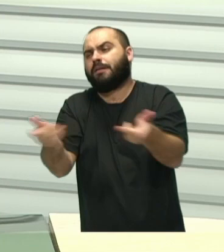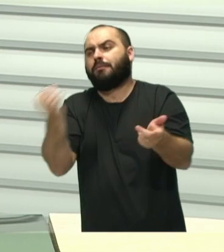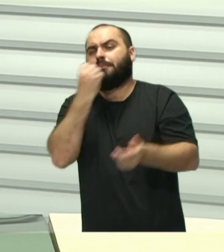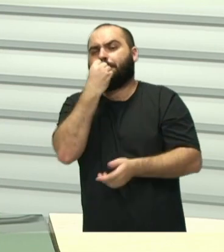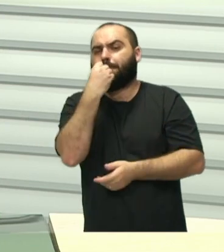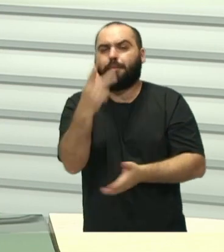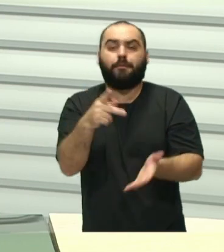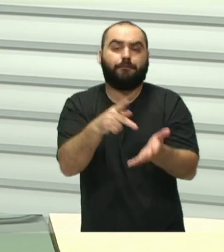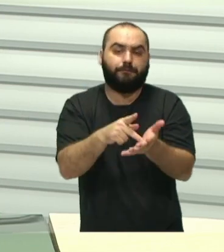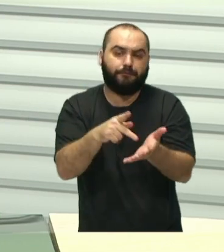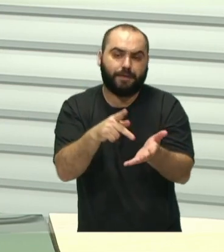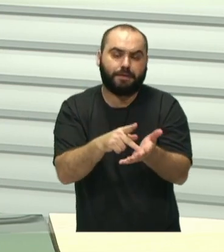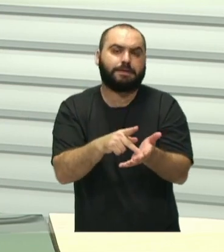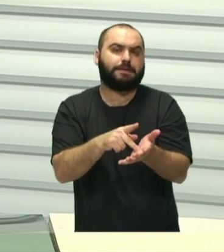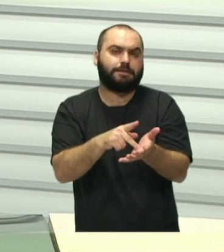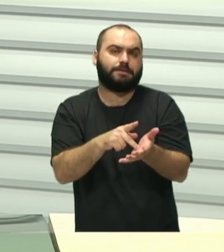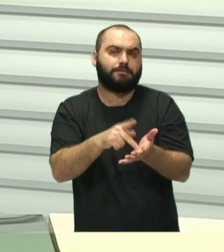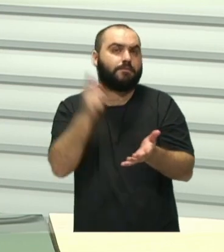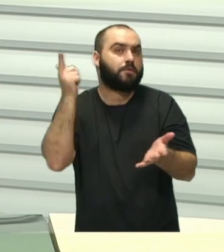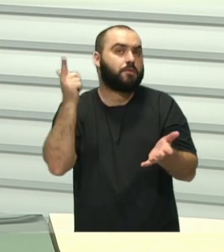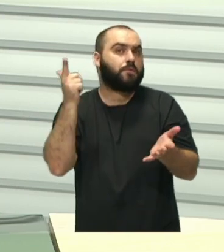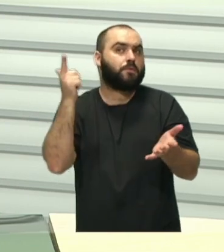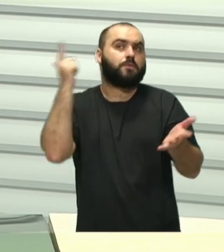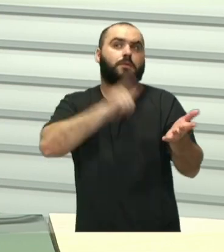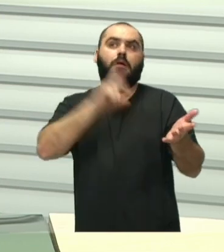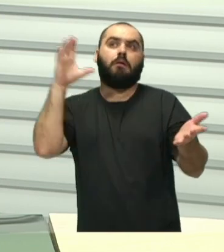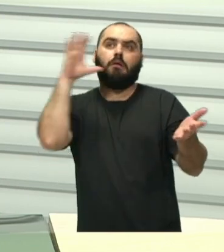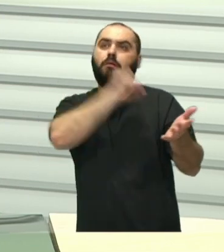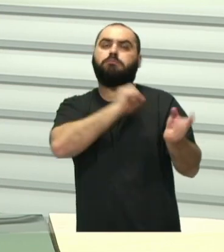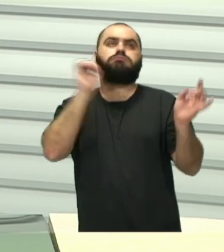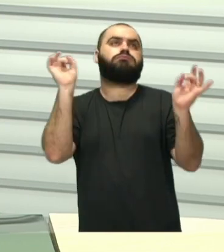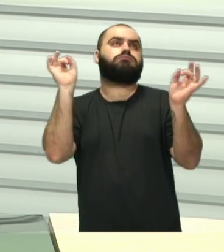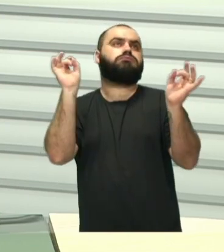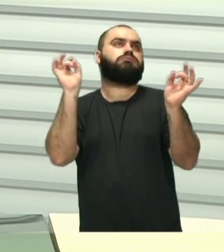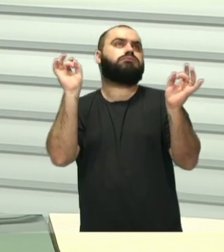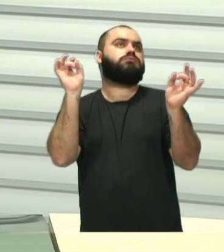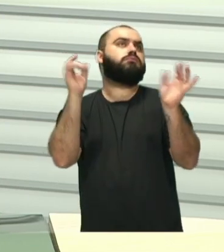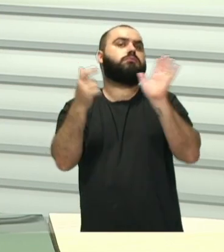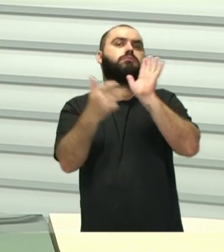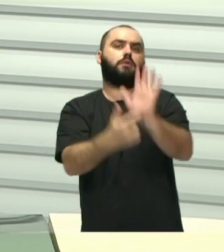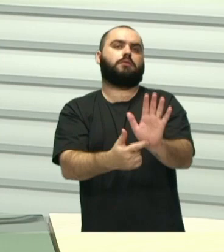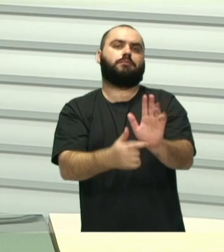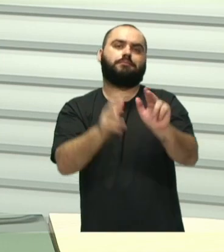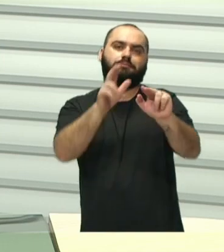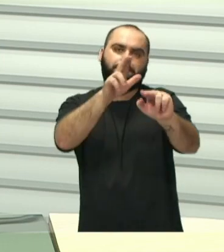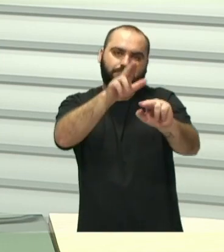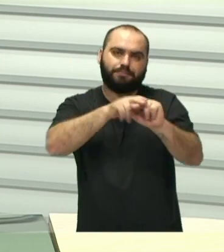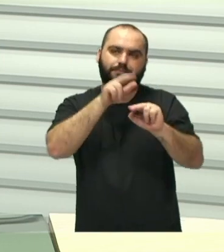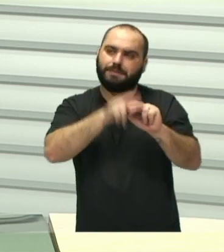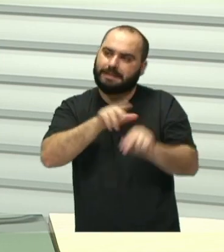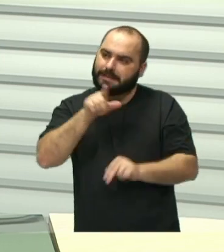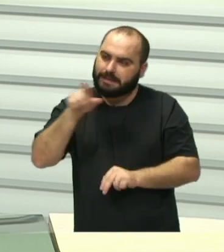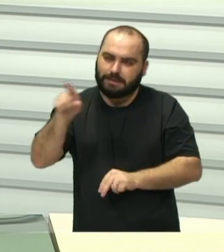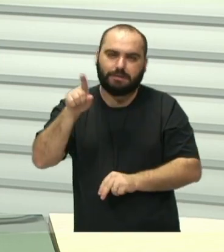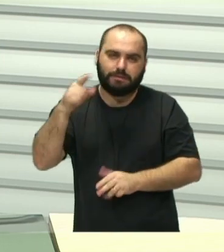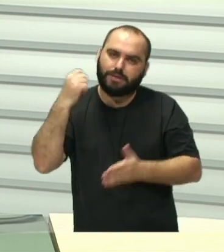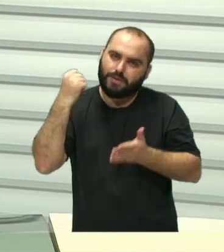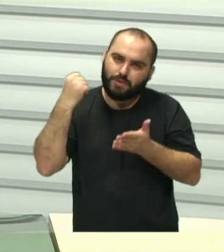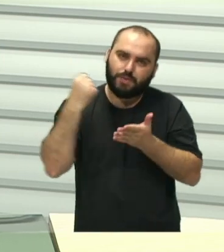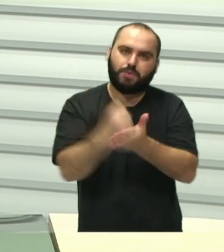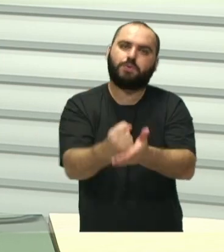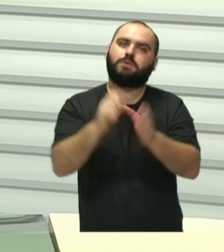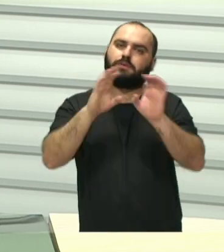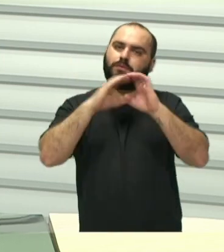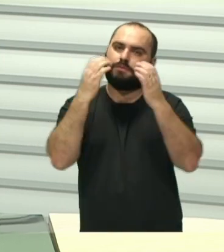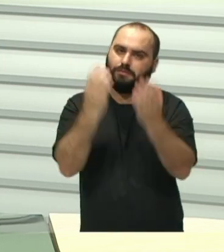muitas ideias é que a gente acaba levando em consideração e isso foi um facilitador muito bem aproveitado para nossa comunidade nós